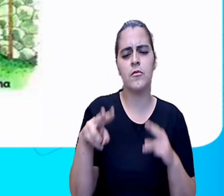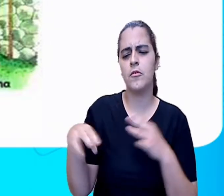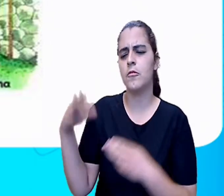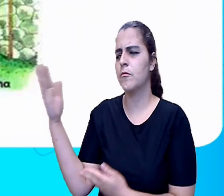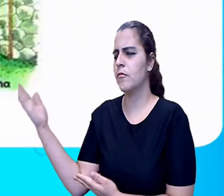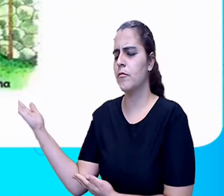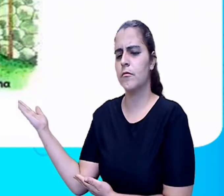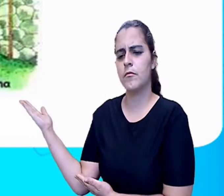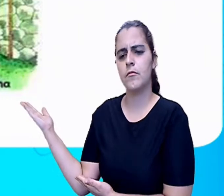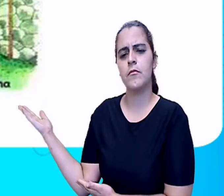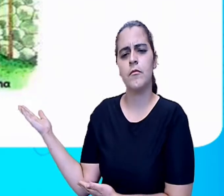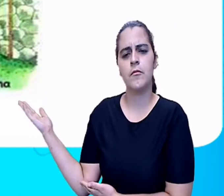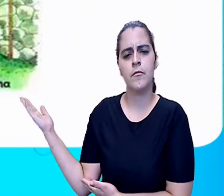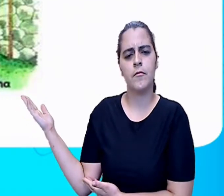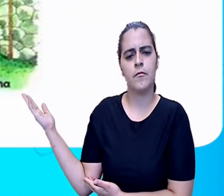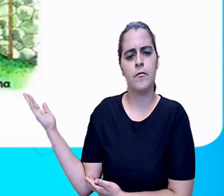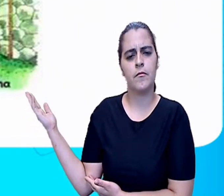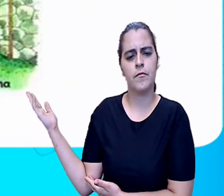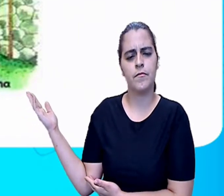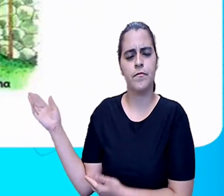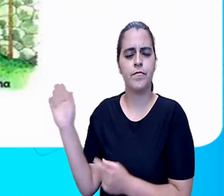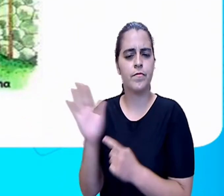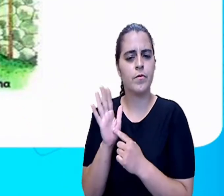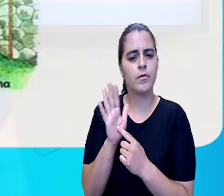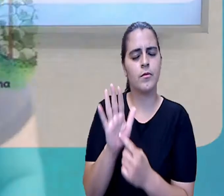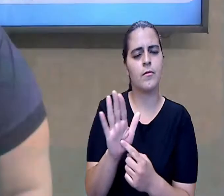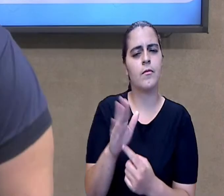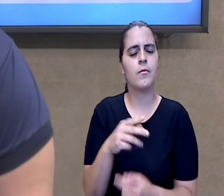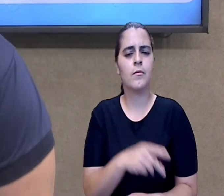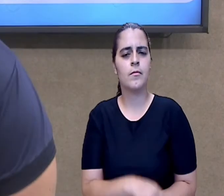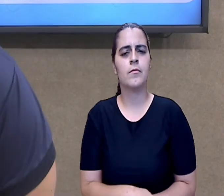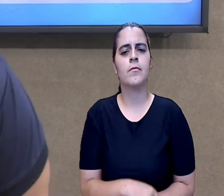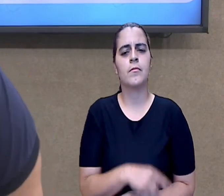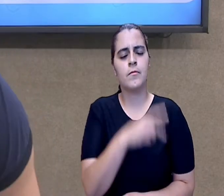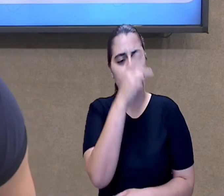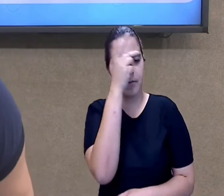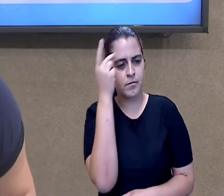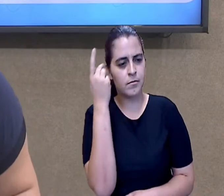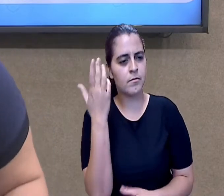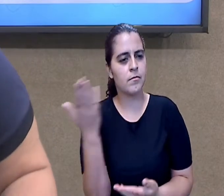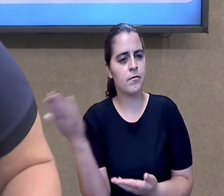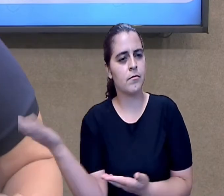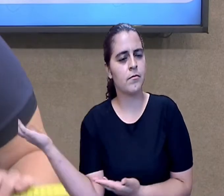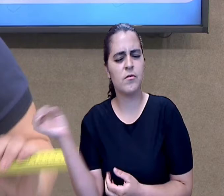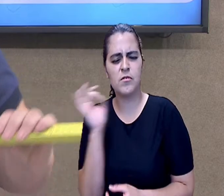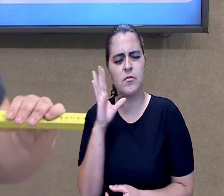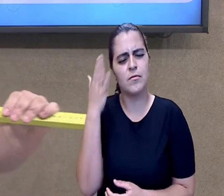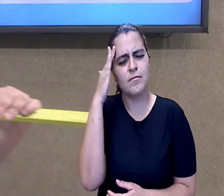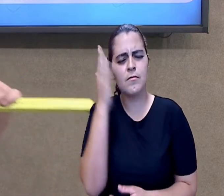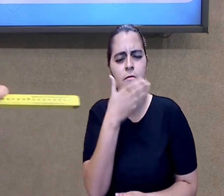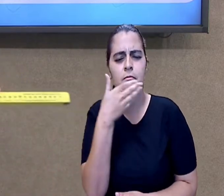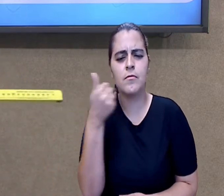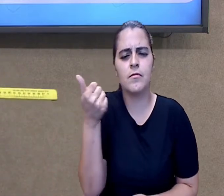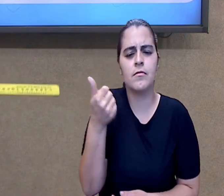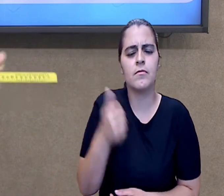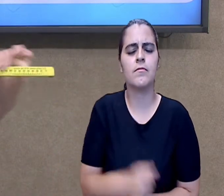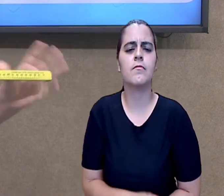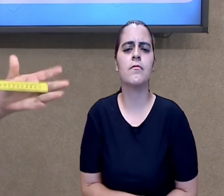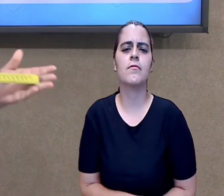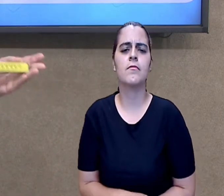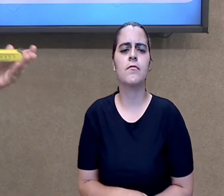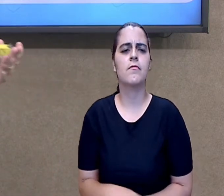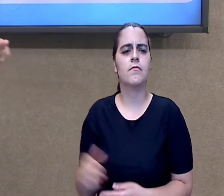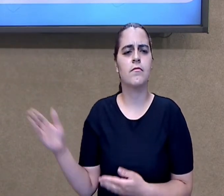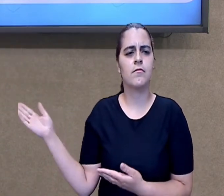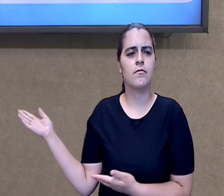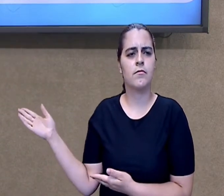as figuras abaixo. E eu trouxe aqui para vocês, só para vocês entenderem bem.